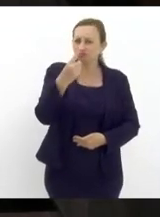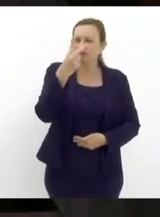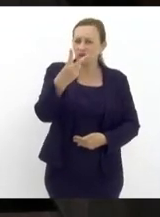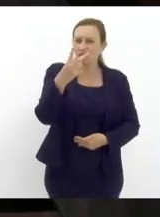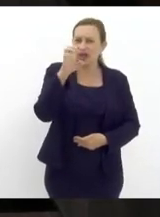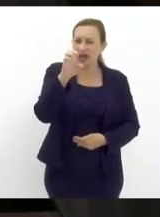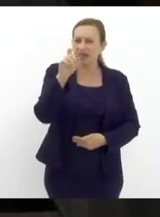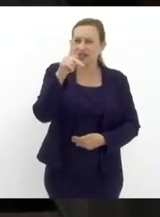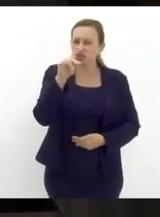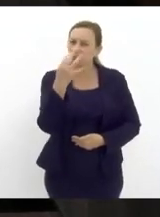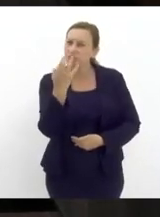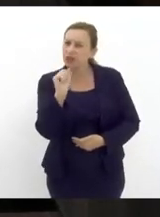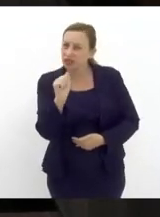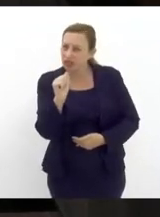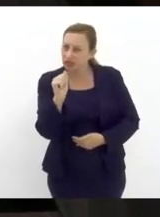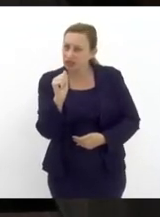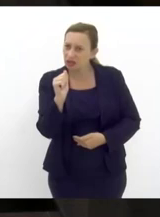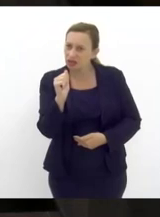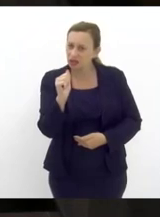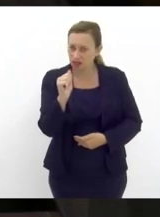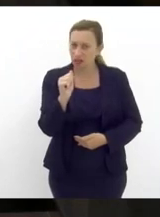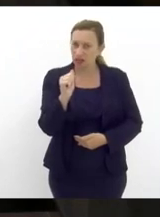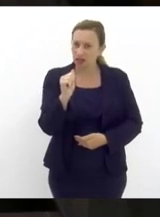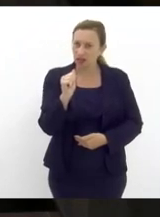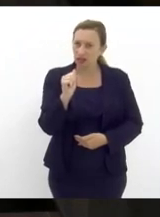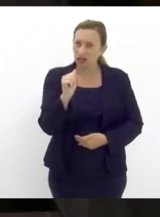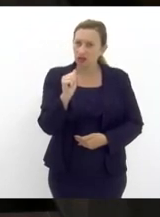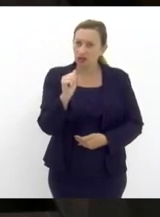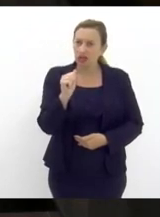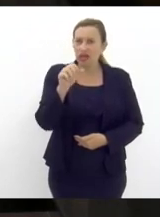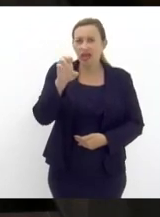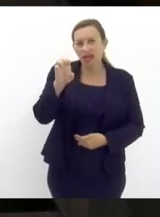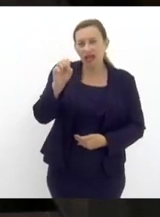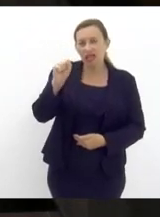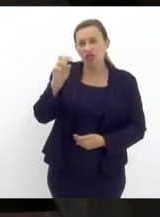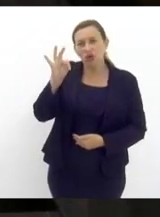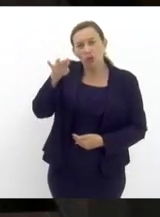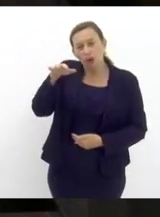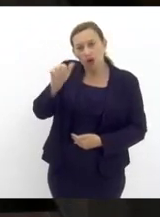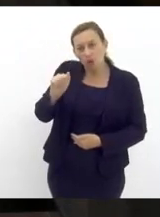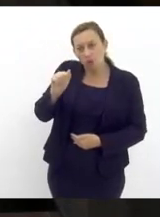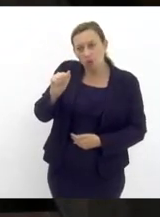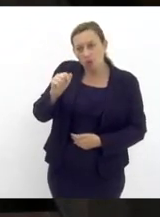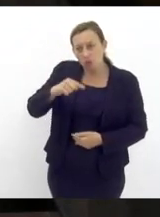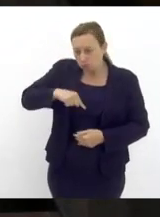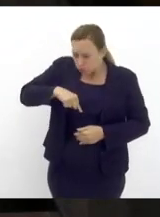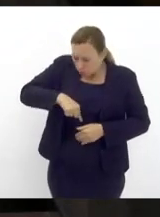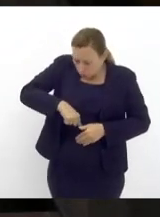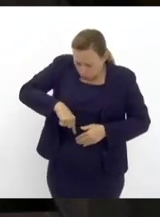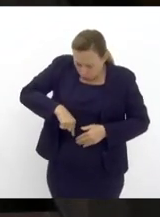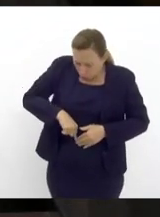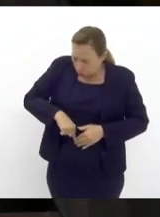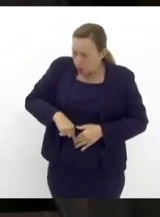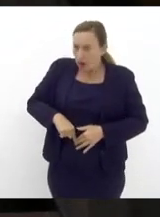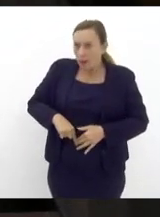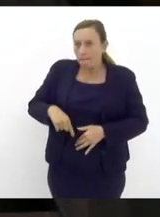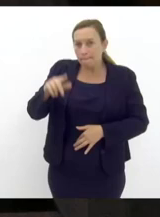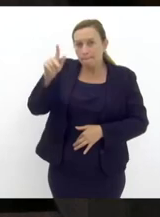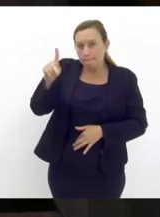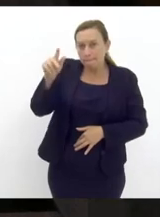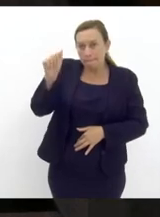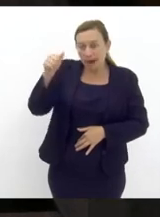que se alojaram perfuraram o estômago e se alojaram tocando pâncreas